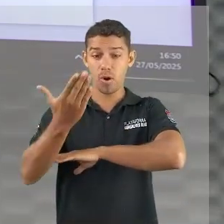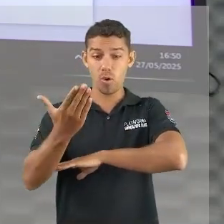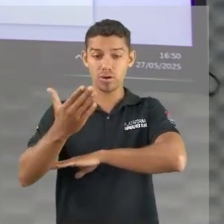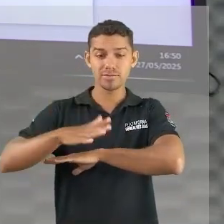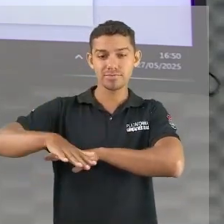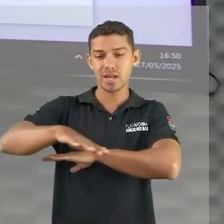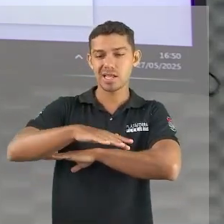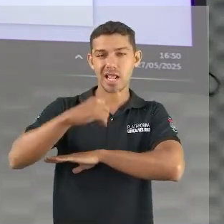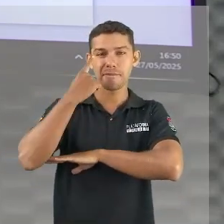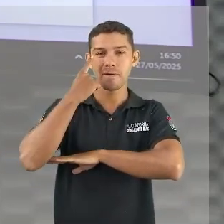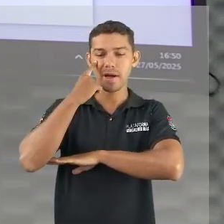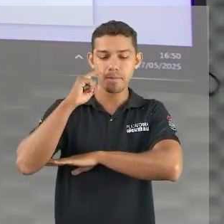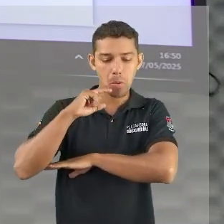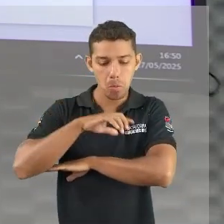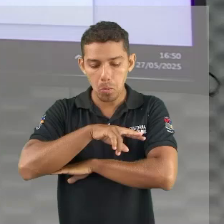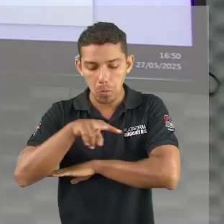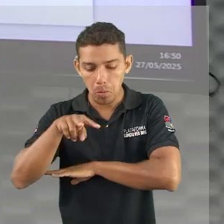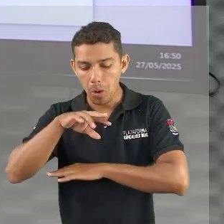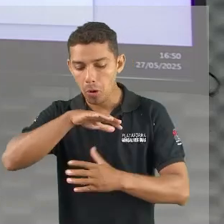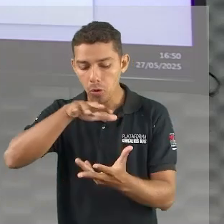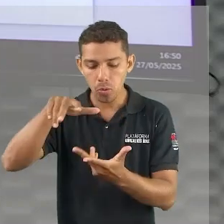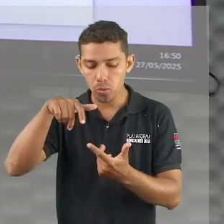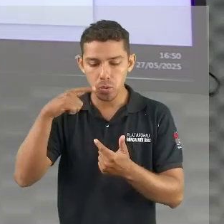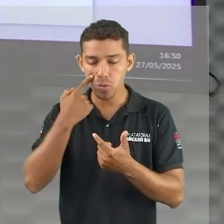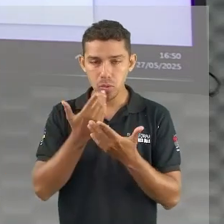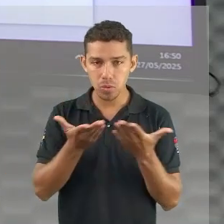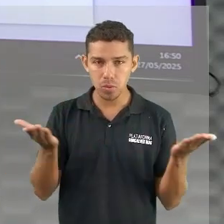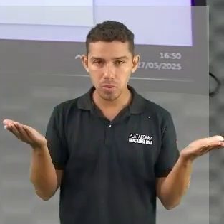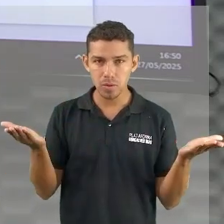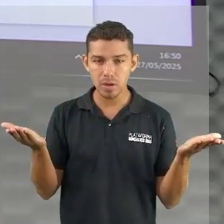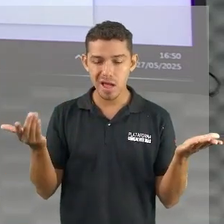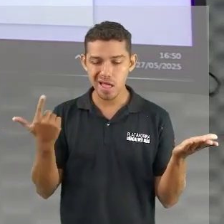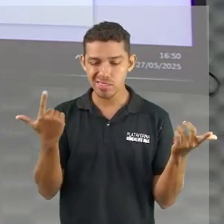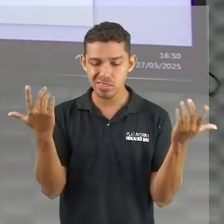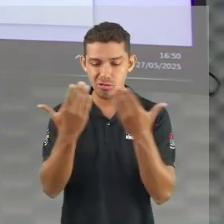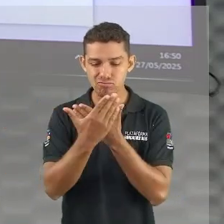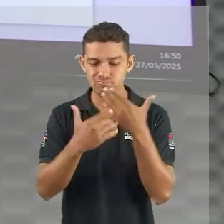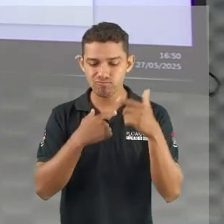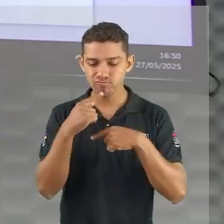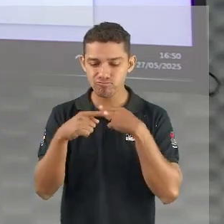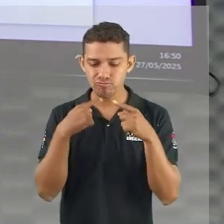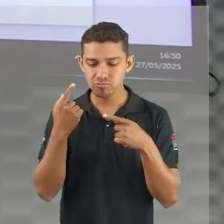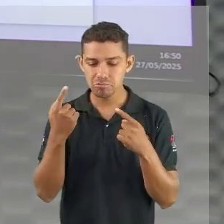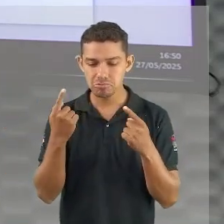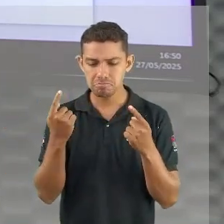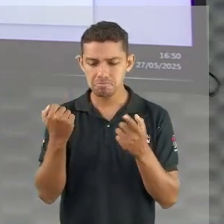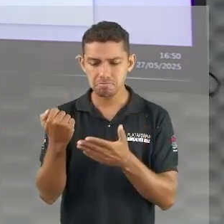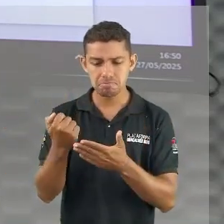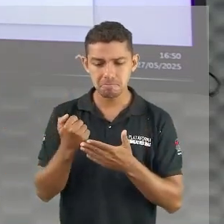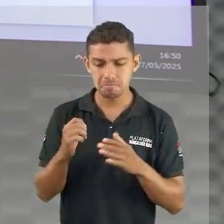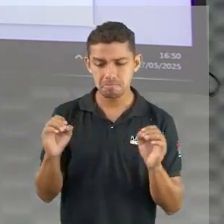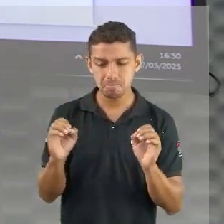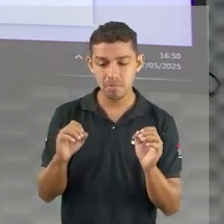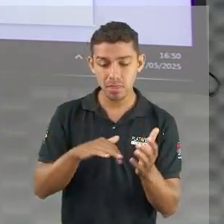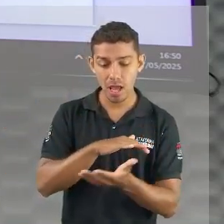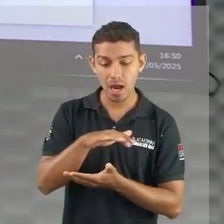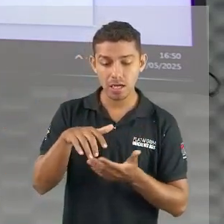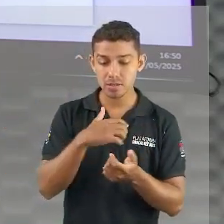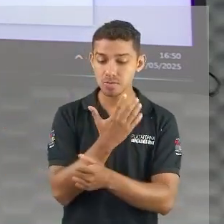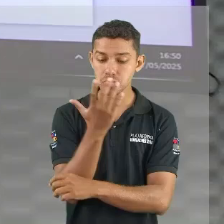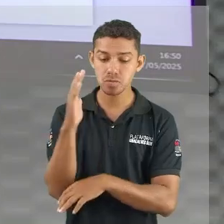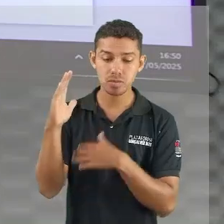maneira que a gente enxerga o mundo atualmente, como se não houvesse saída, né, para a crise ambiental que a gente vive.